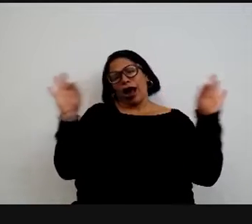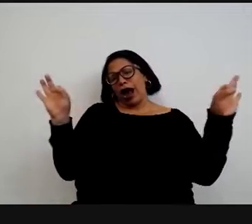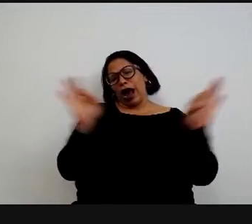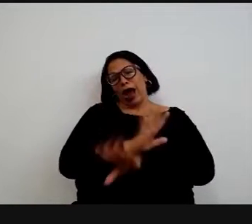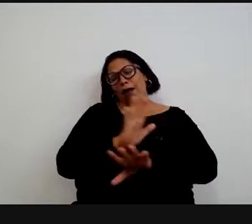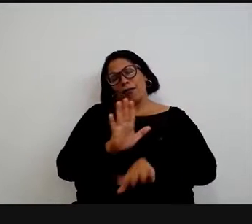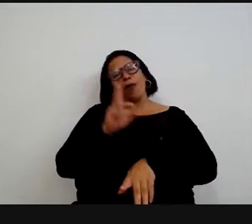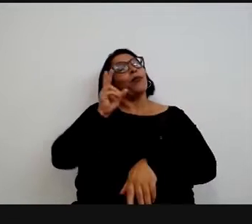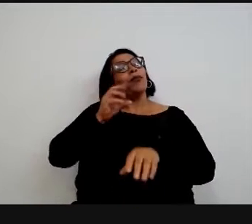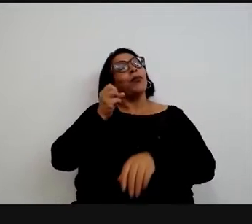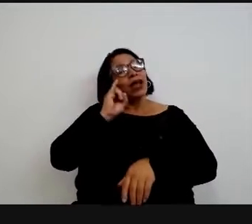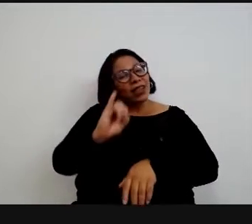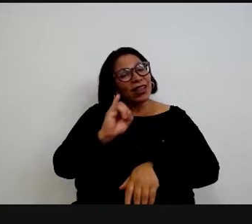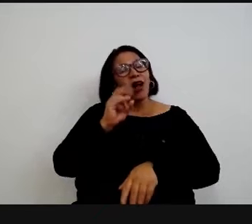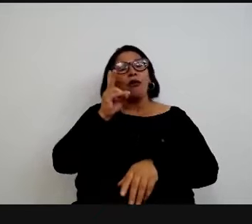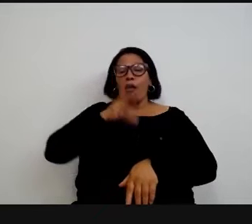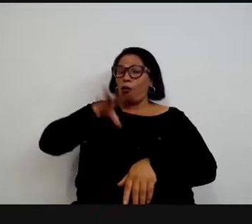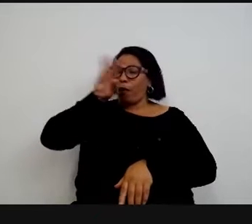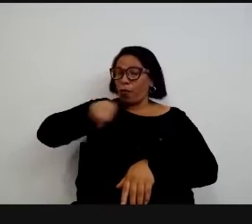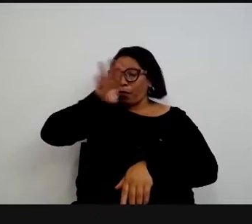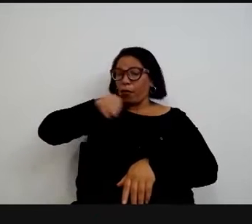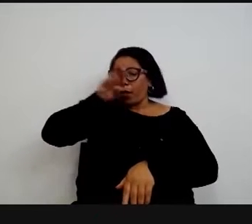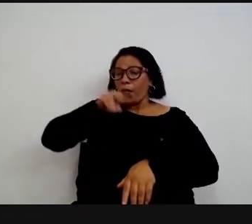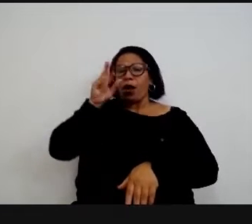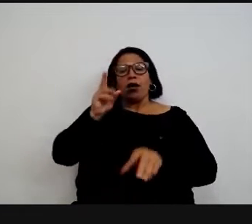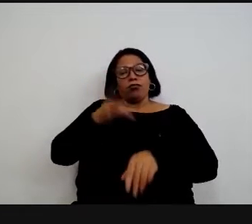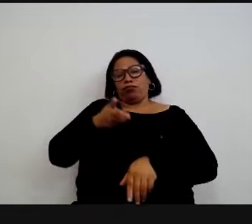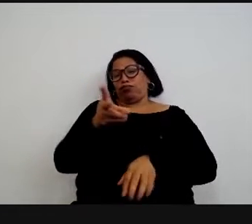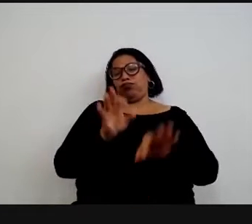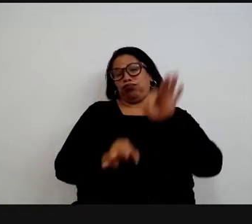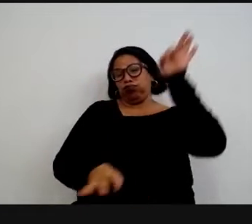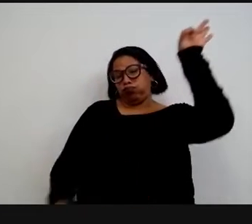porque senão eu continuo aqui. Você sabe que eu tenho hora hoje.